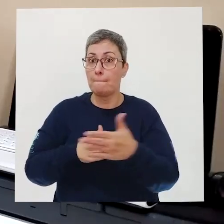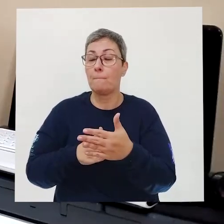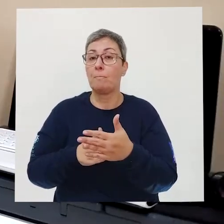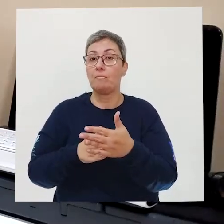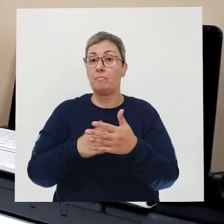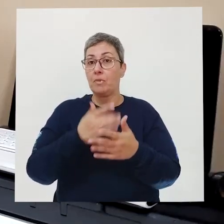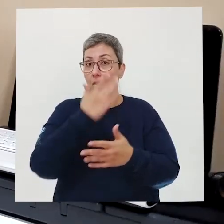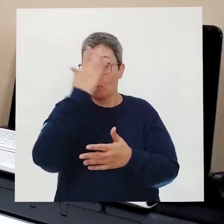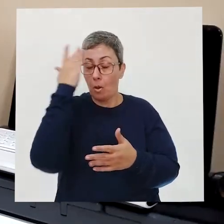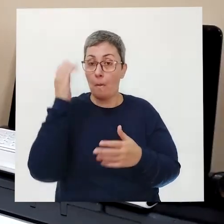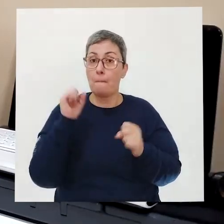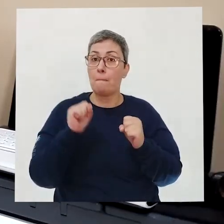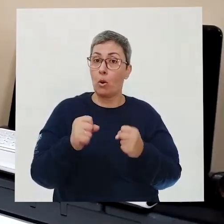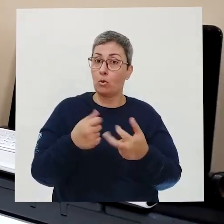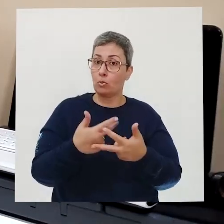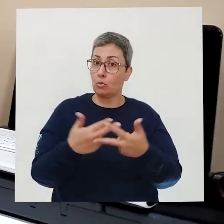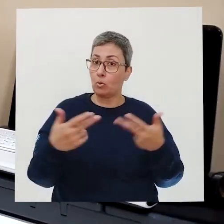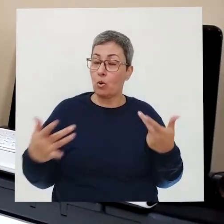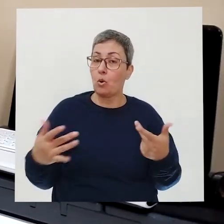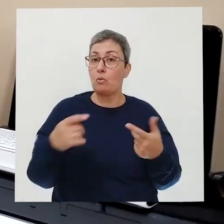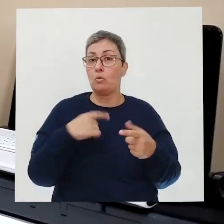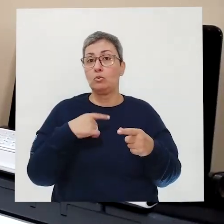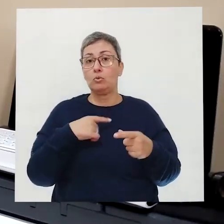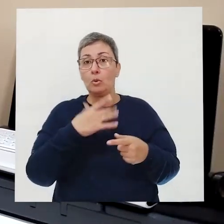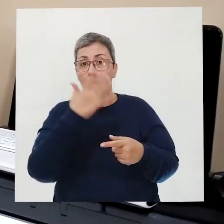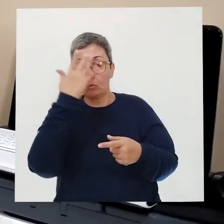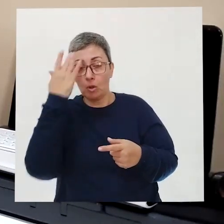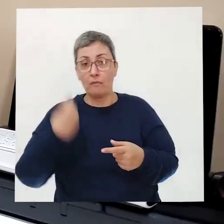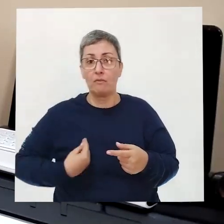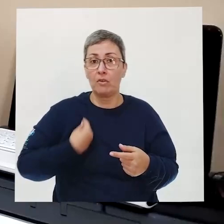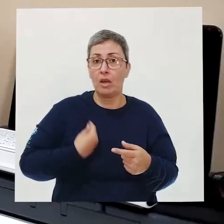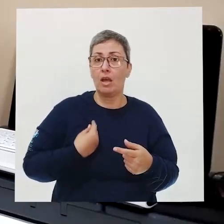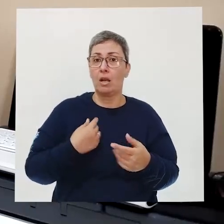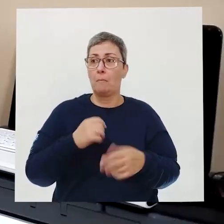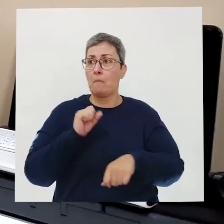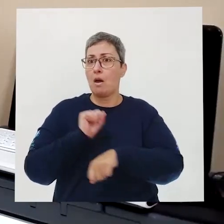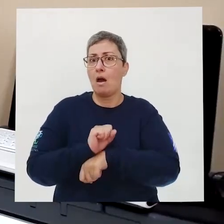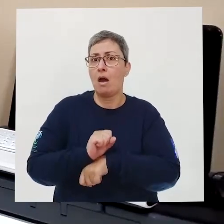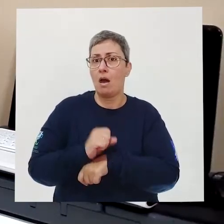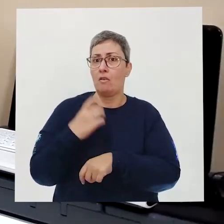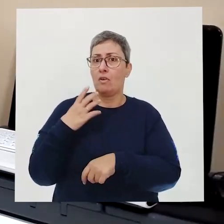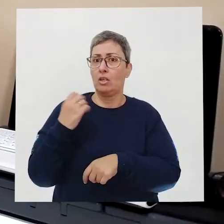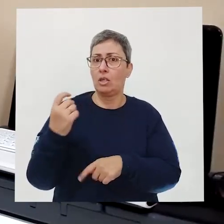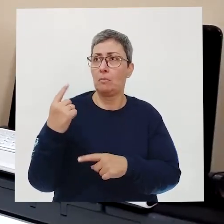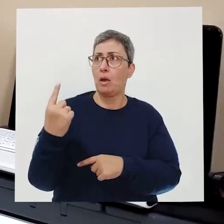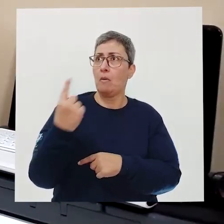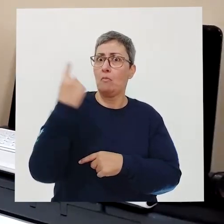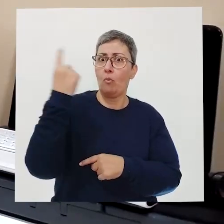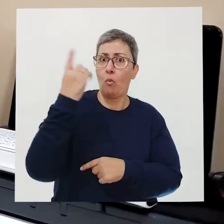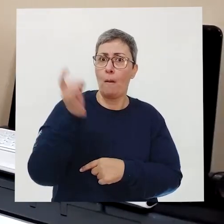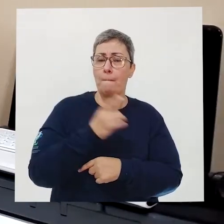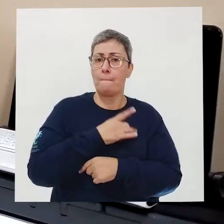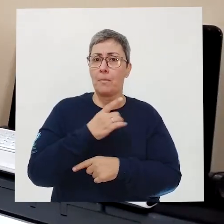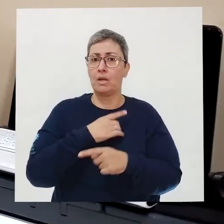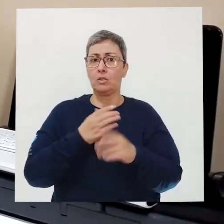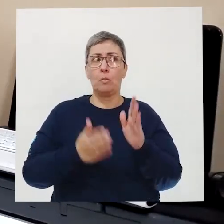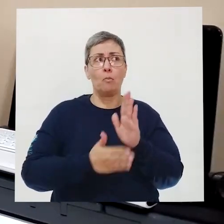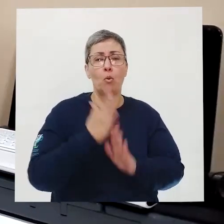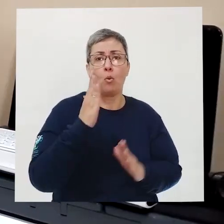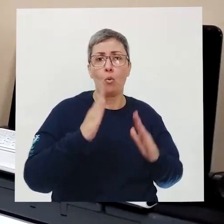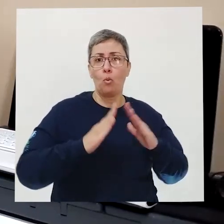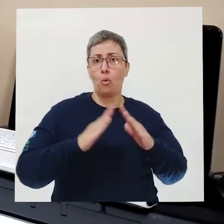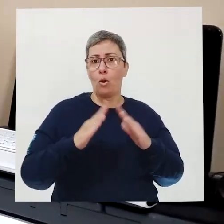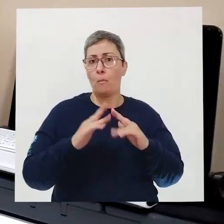indivíduo possa fazer coisas comuns do dia a dia, como deixar de viajar por ter medo de altura, ou deixar de sair de casa